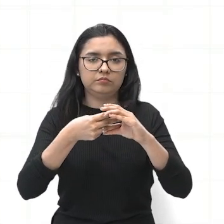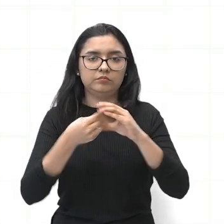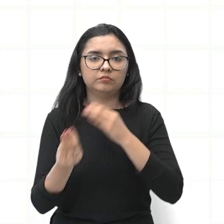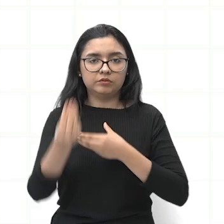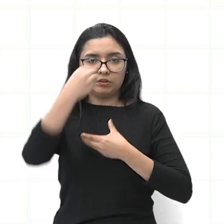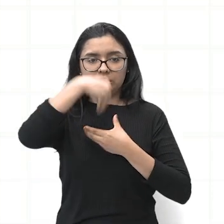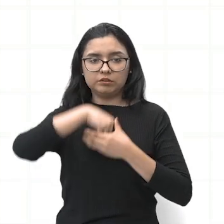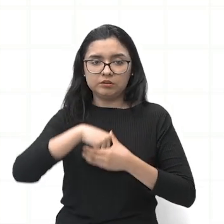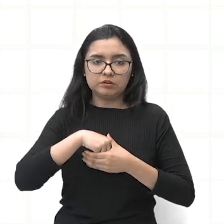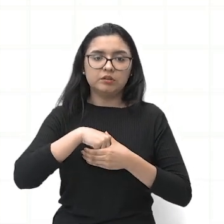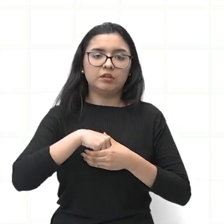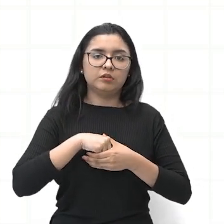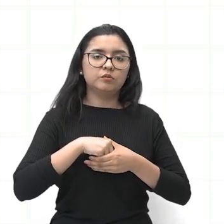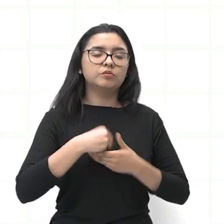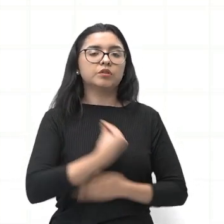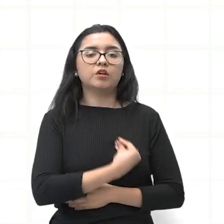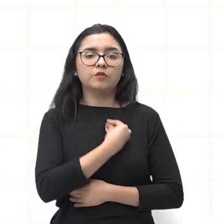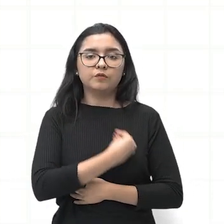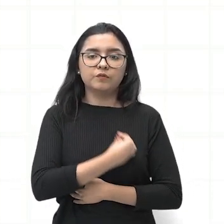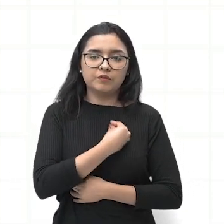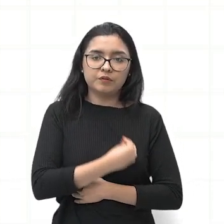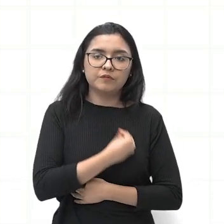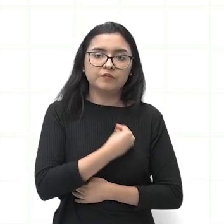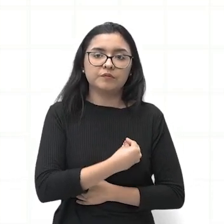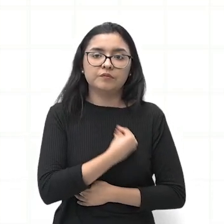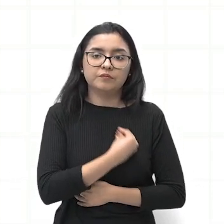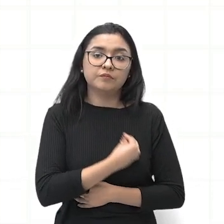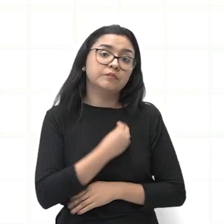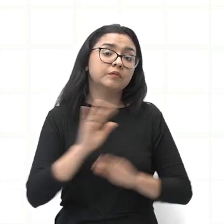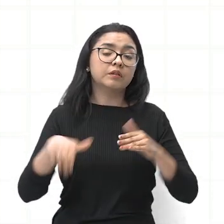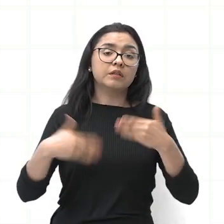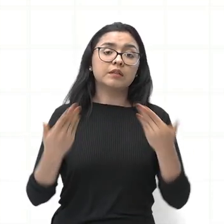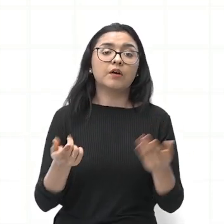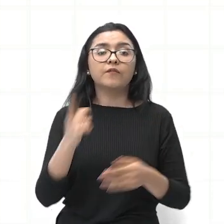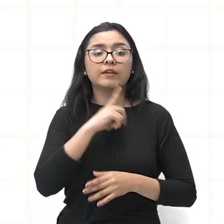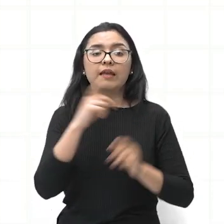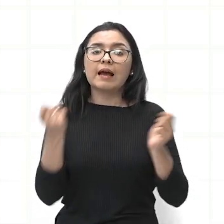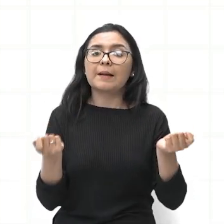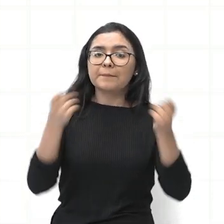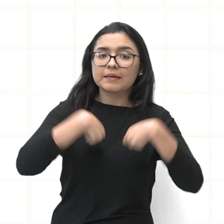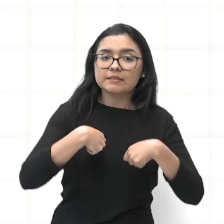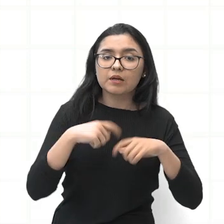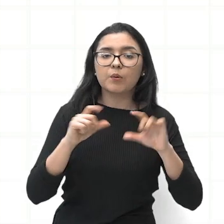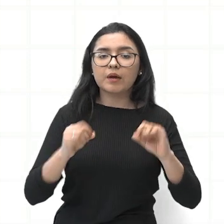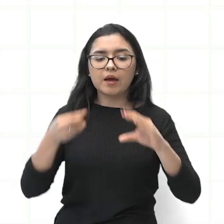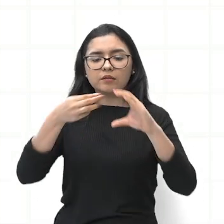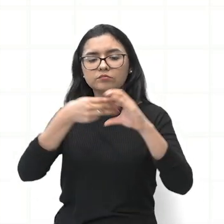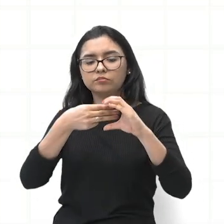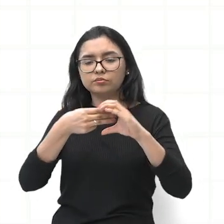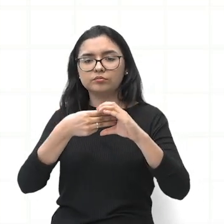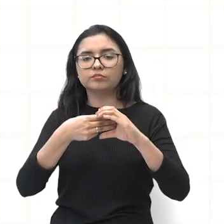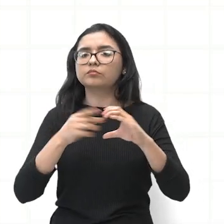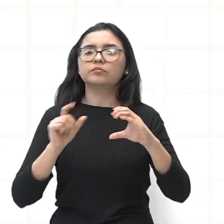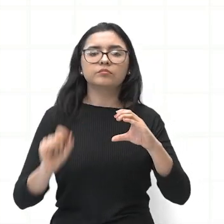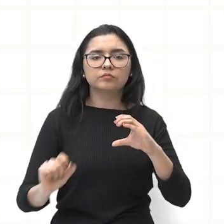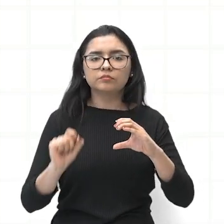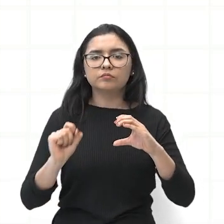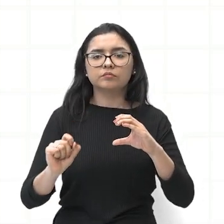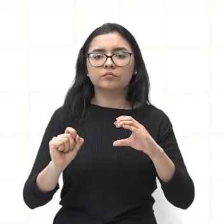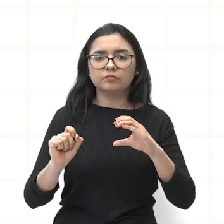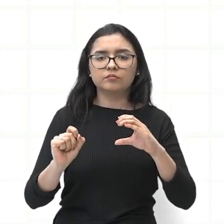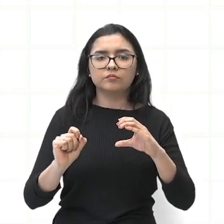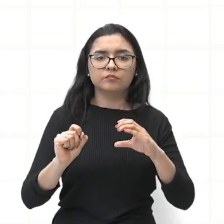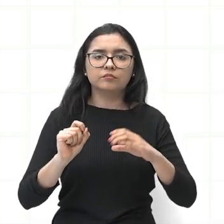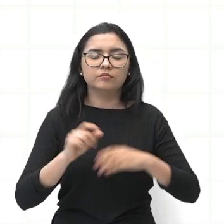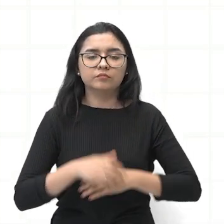que compõe os seres vivos, ela vai ter a capacidade de quê? De